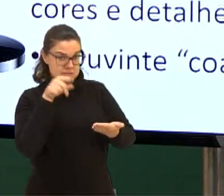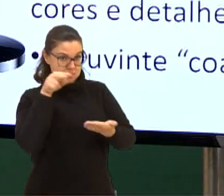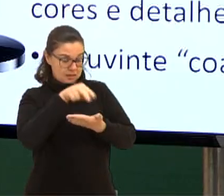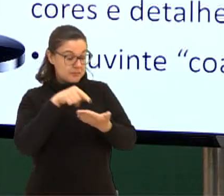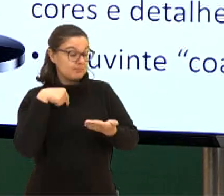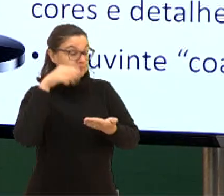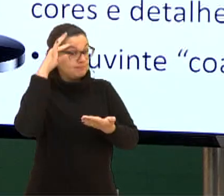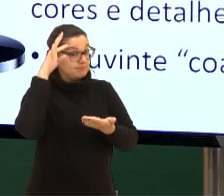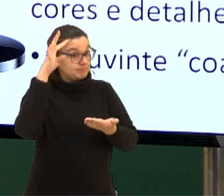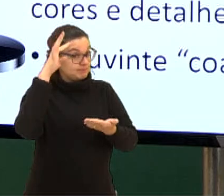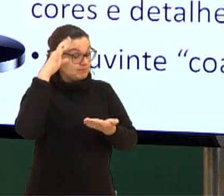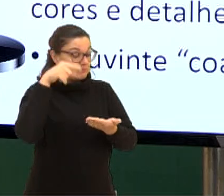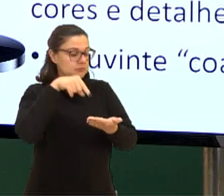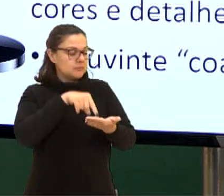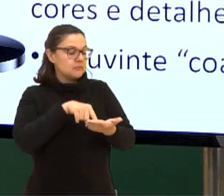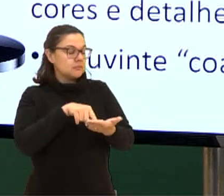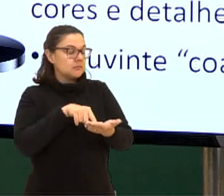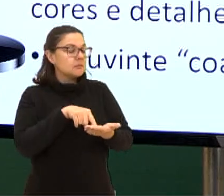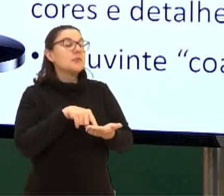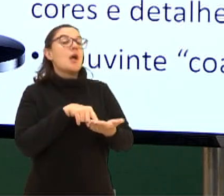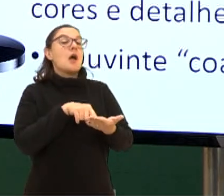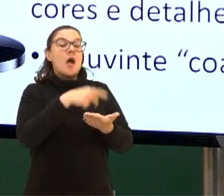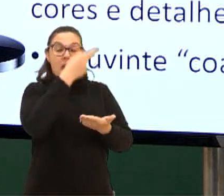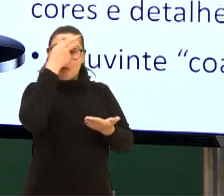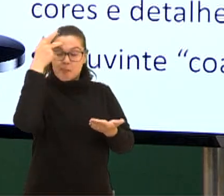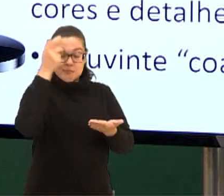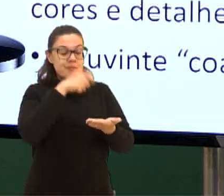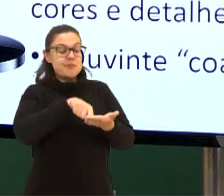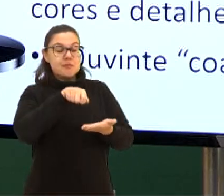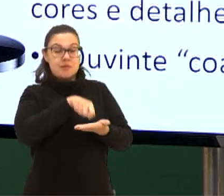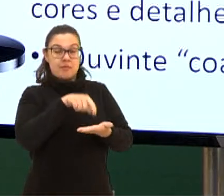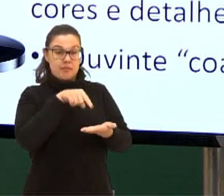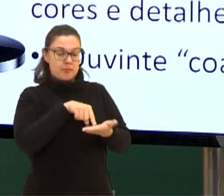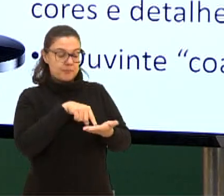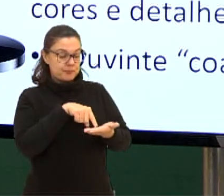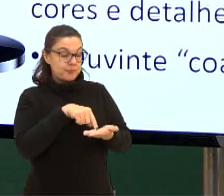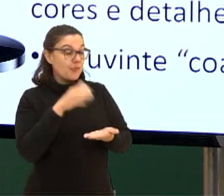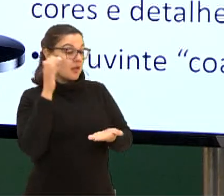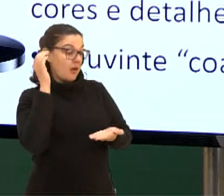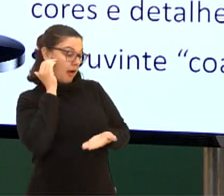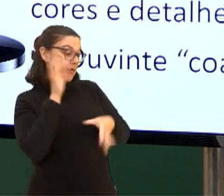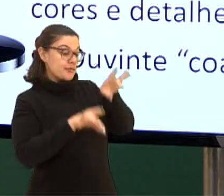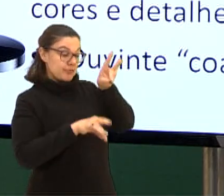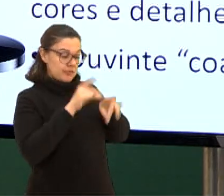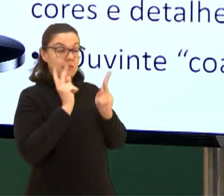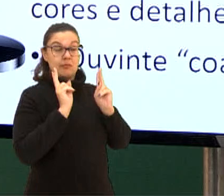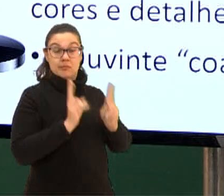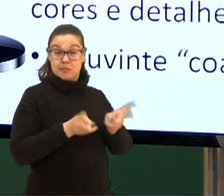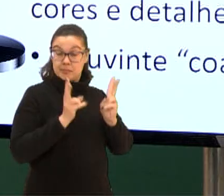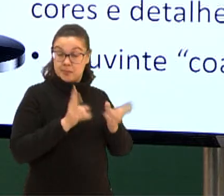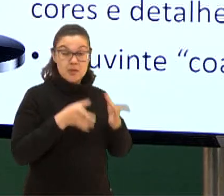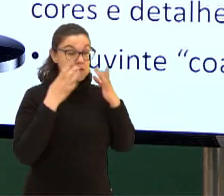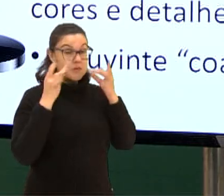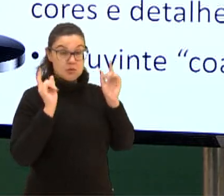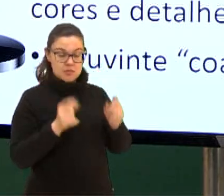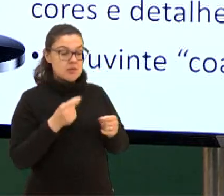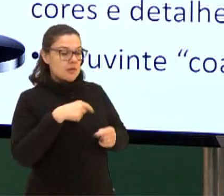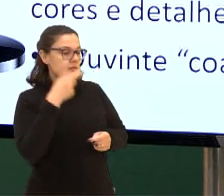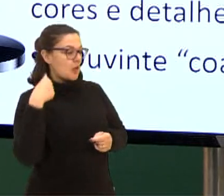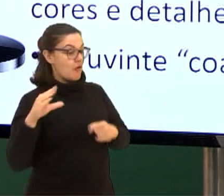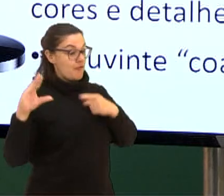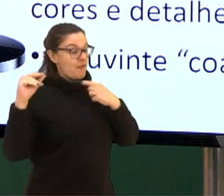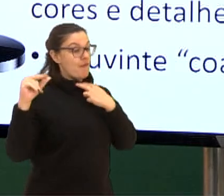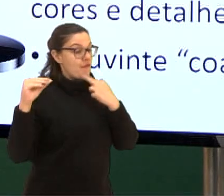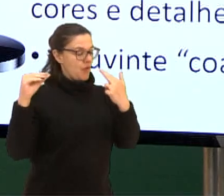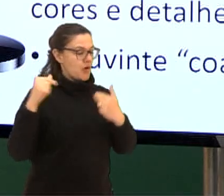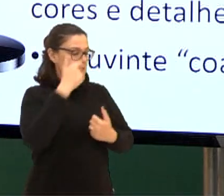que imaginar o que o autor escreveu. Exato. No radioteatro é a mesma coisa. Você tem o locutor, você tem o ator, mas você não sabe